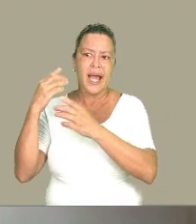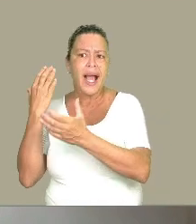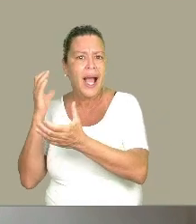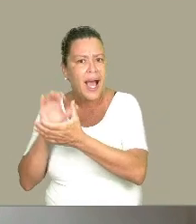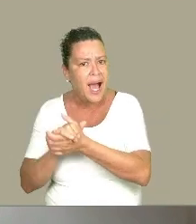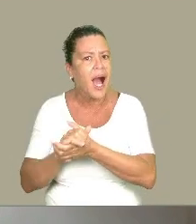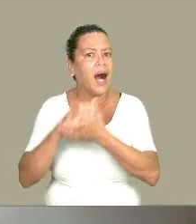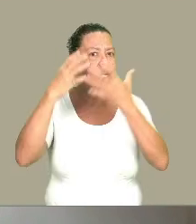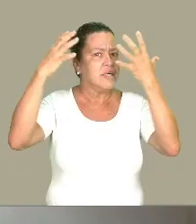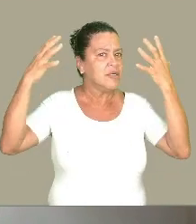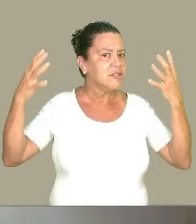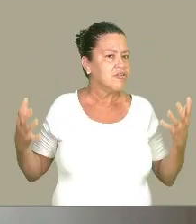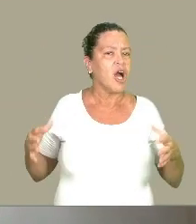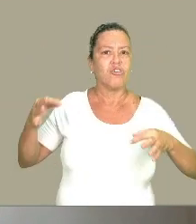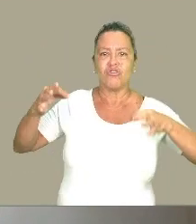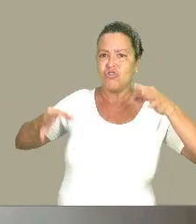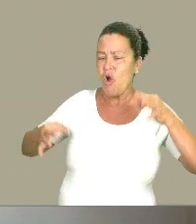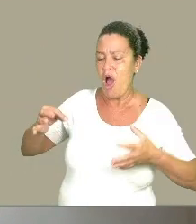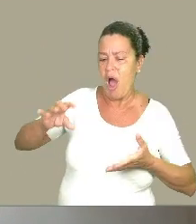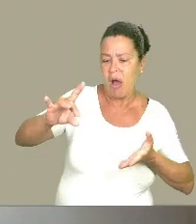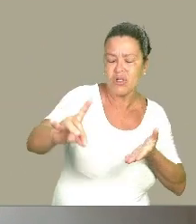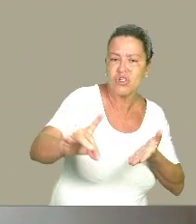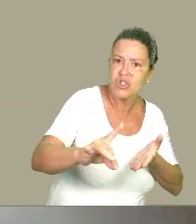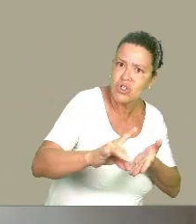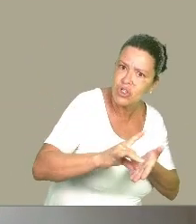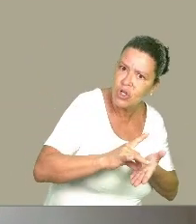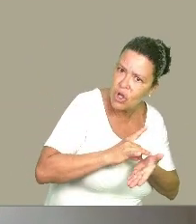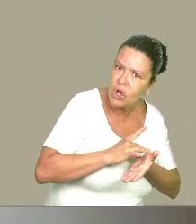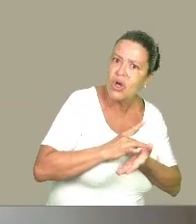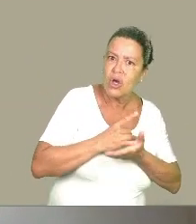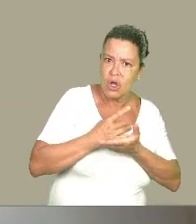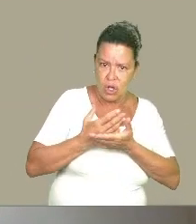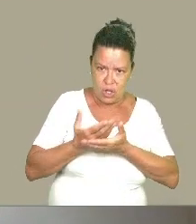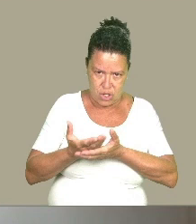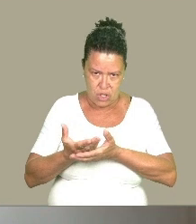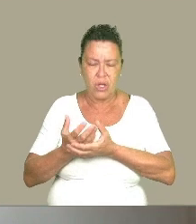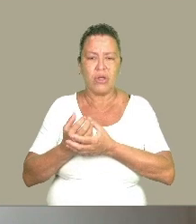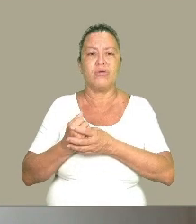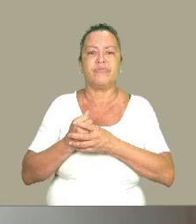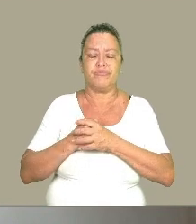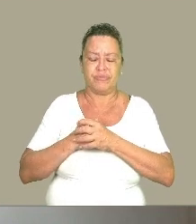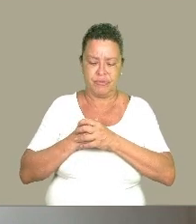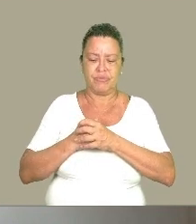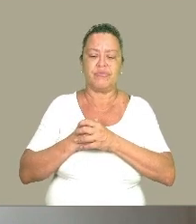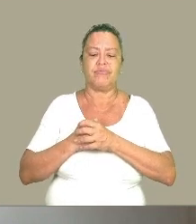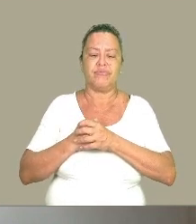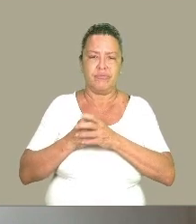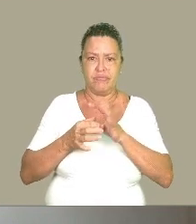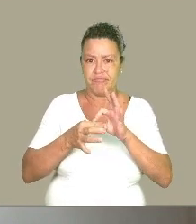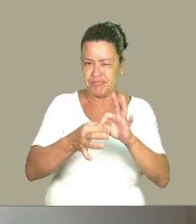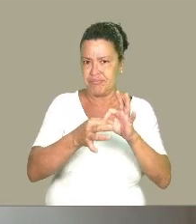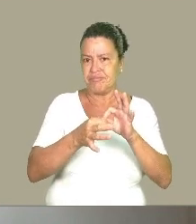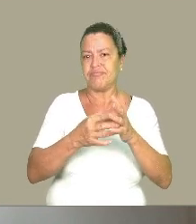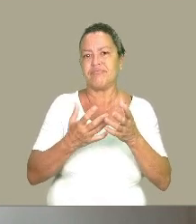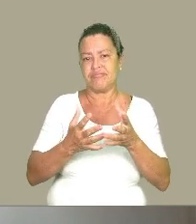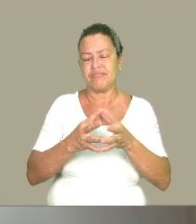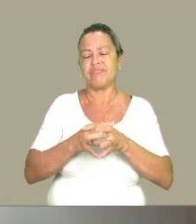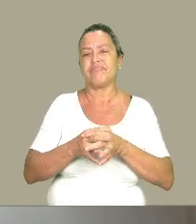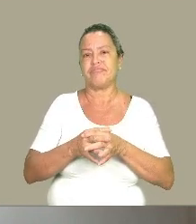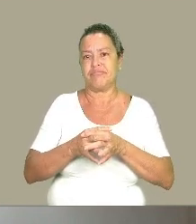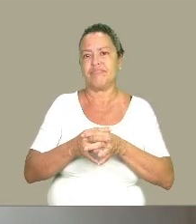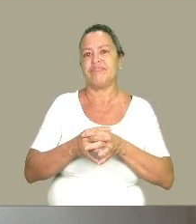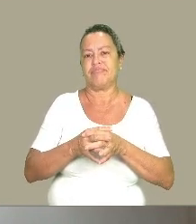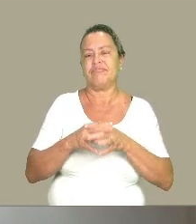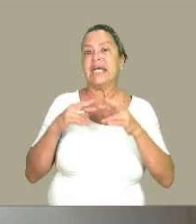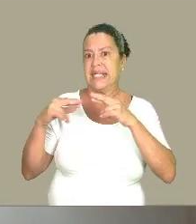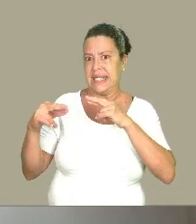civil, jurídica, né, com uma série de obrigações que são determinadas, de vínculos que são decorrentes dessa